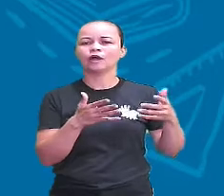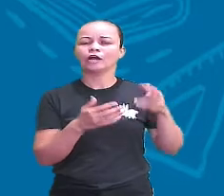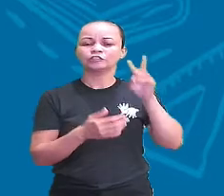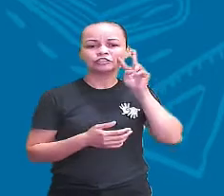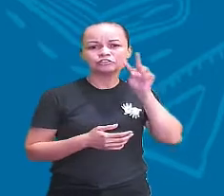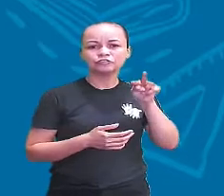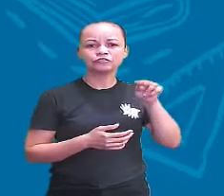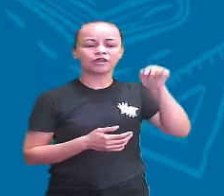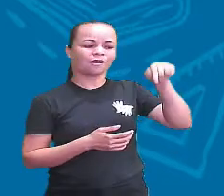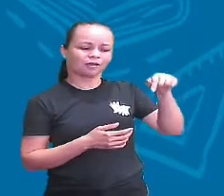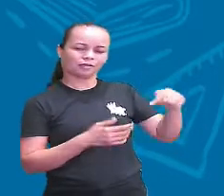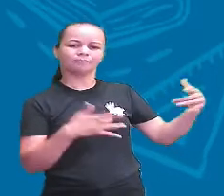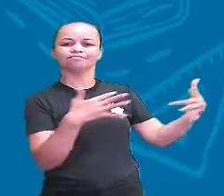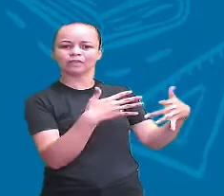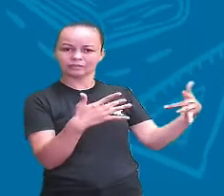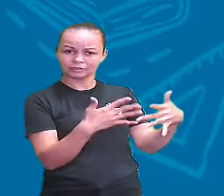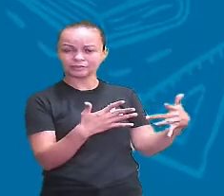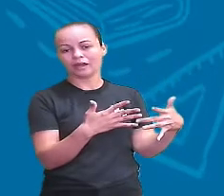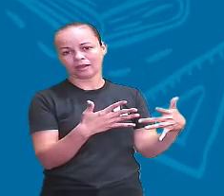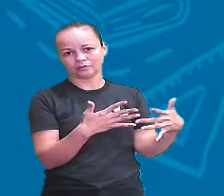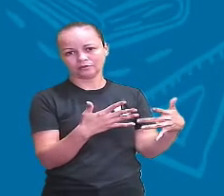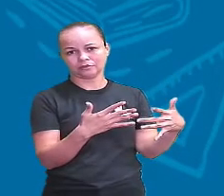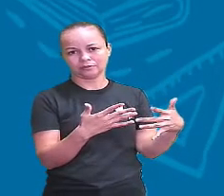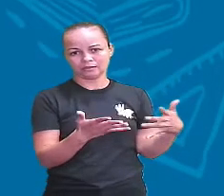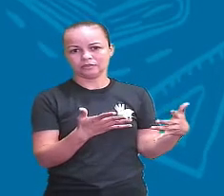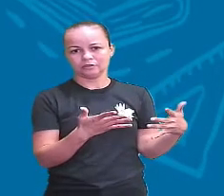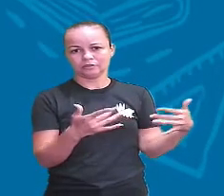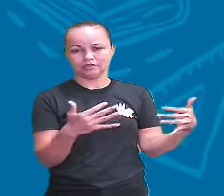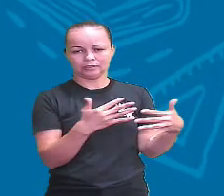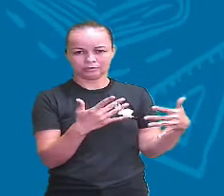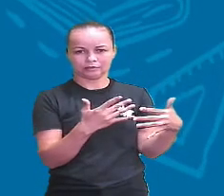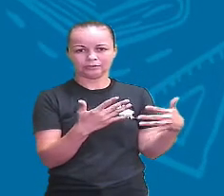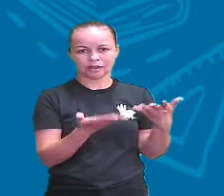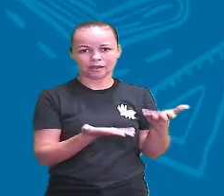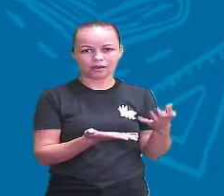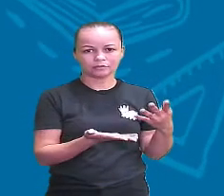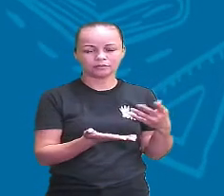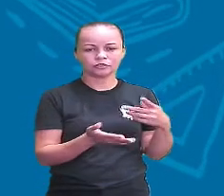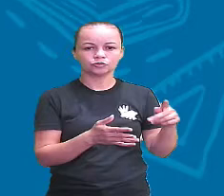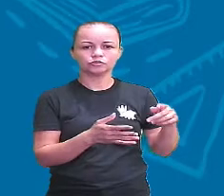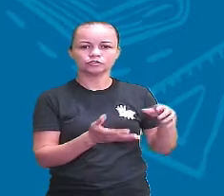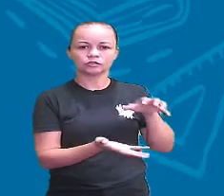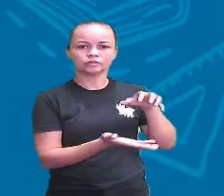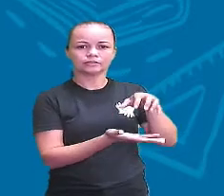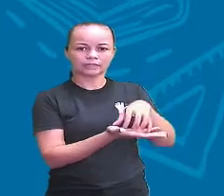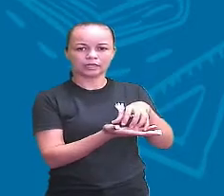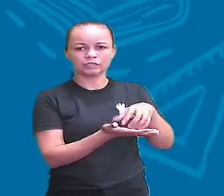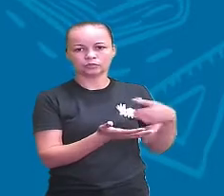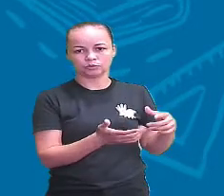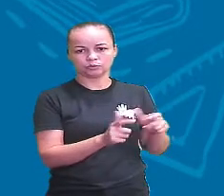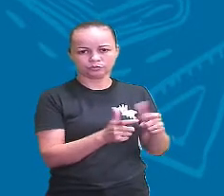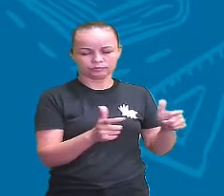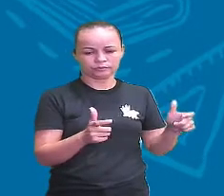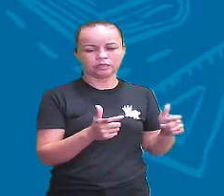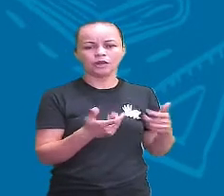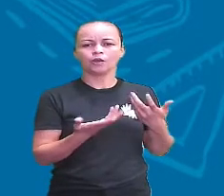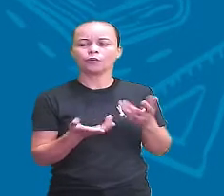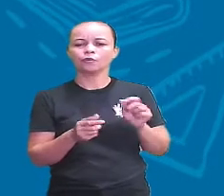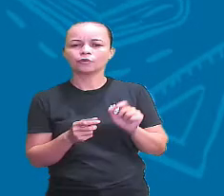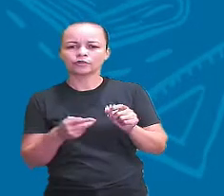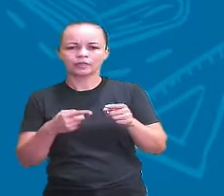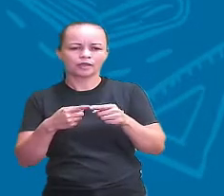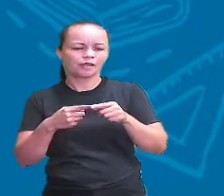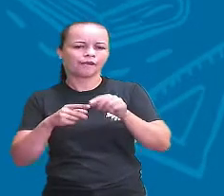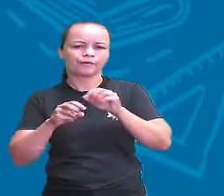espaços urbanos, nas zonas da cidade, dos grandes centros, como o acesso à educação,